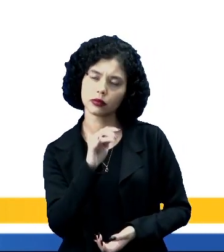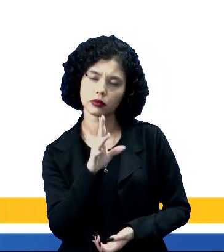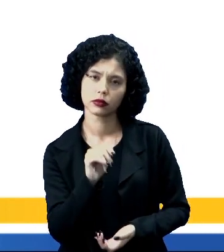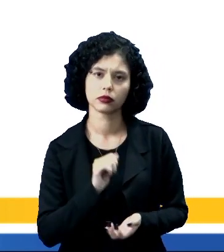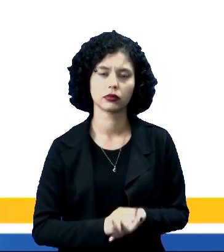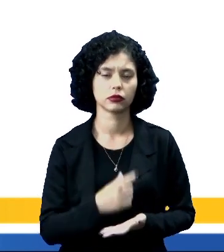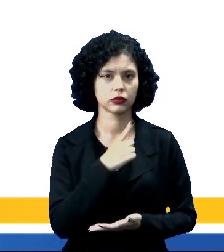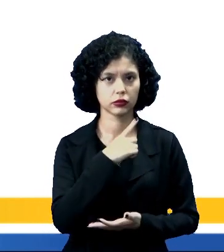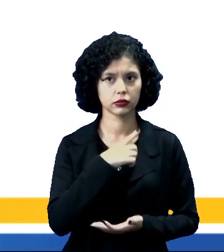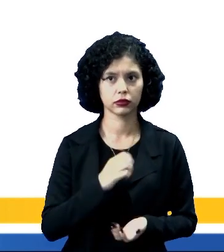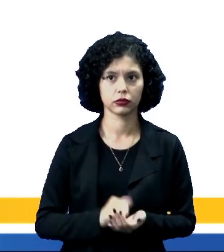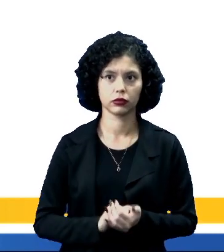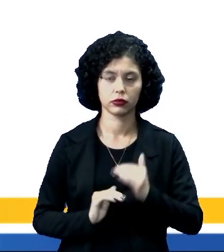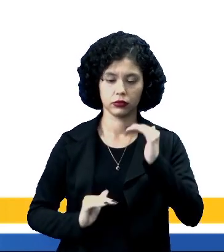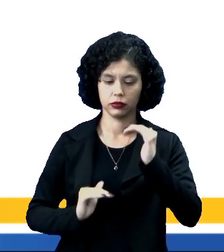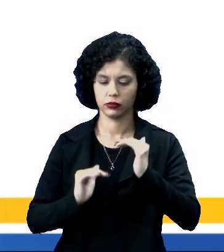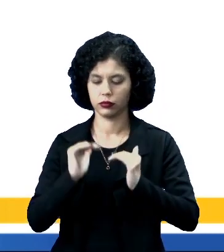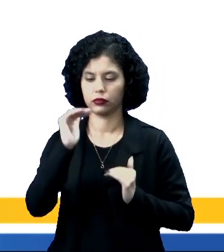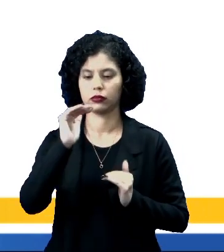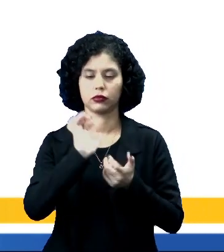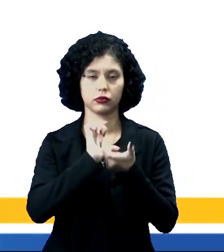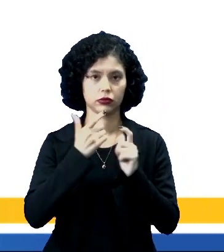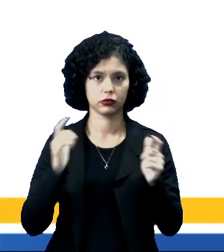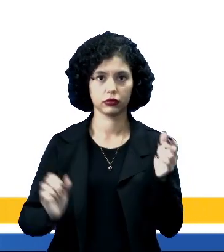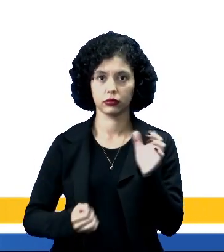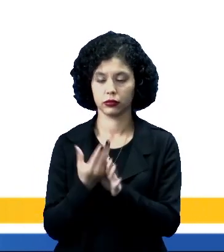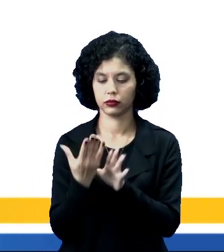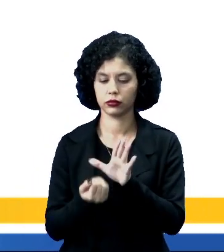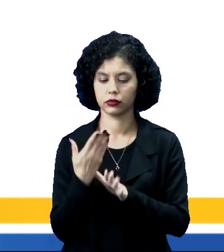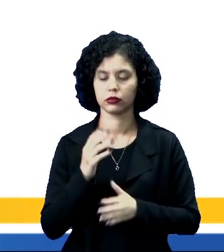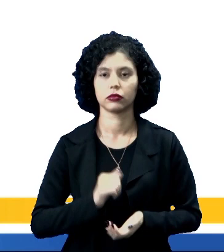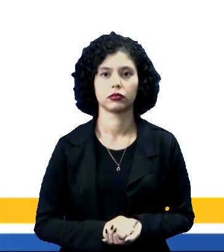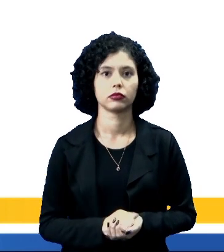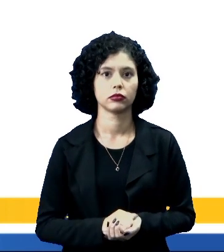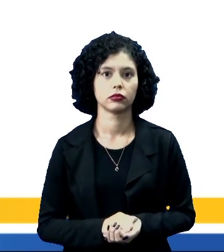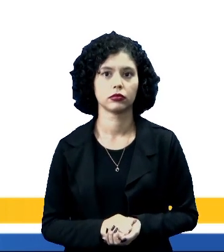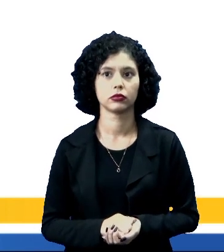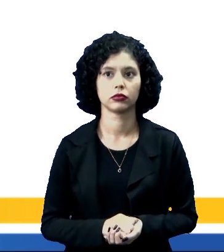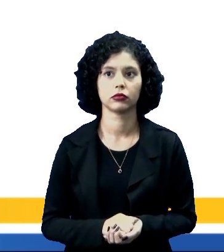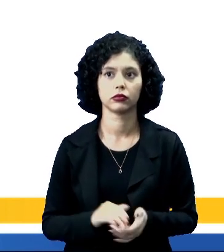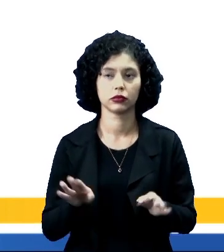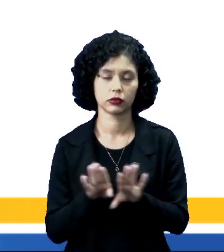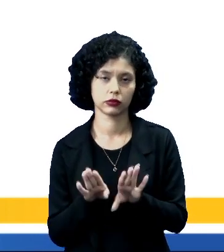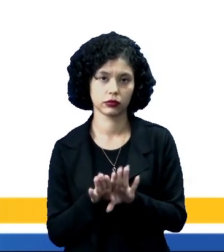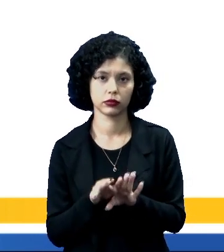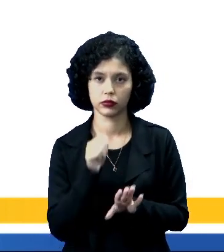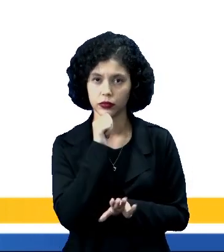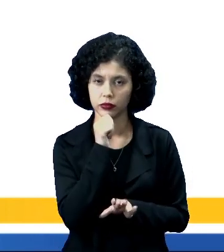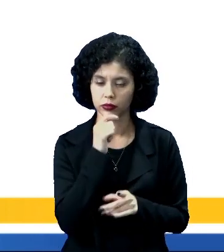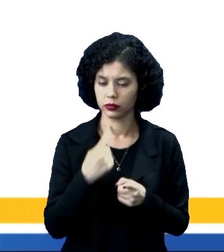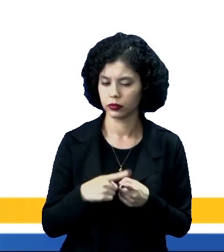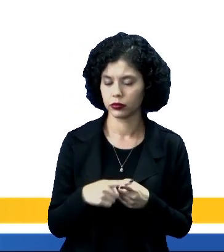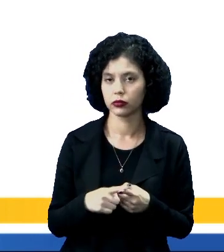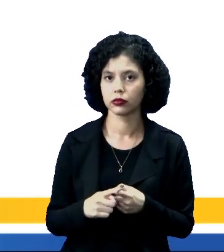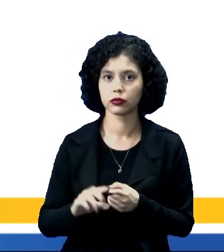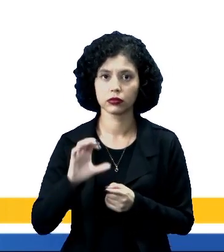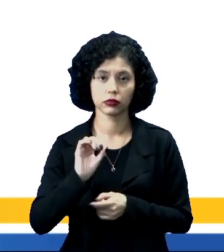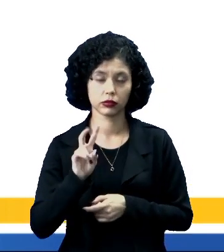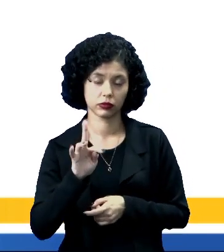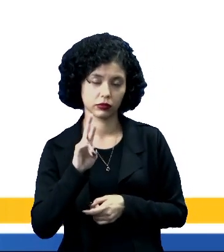Eu tenho um pico tem um aumento aí de produção de hormônio luteinizante porque na fase